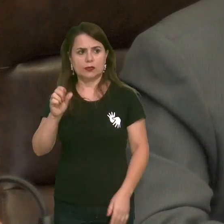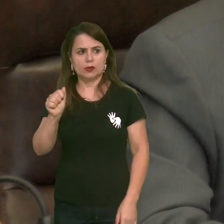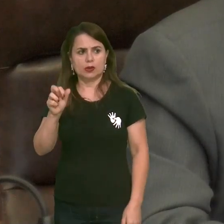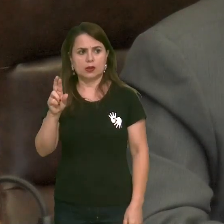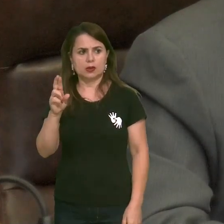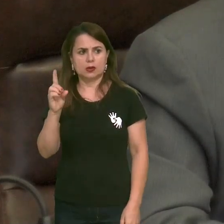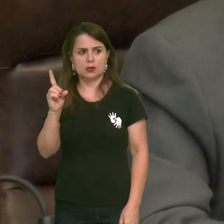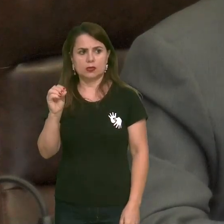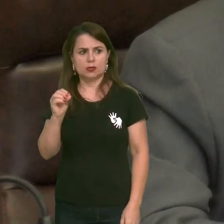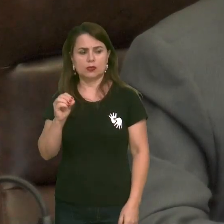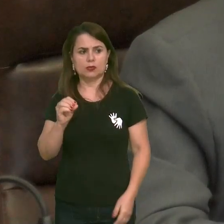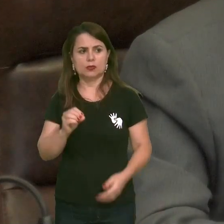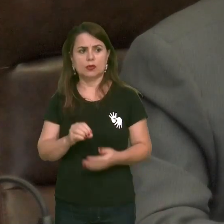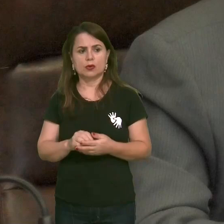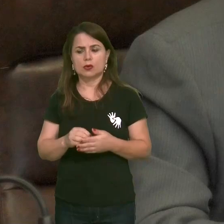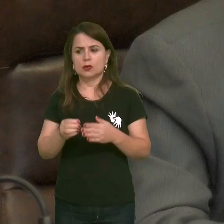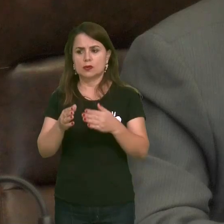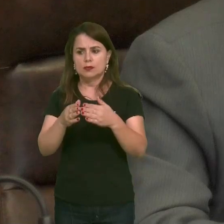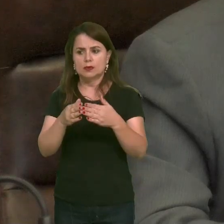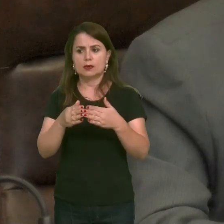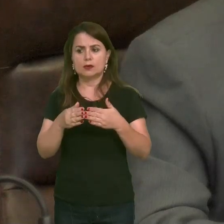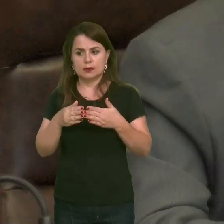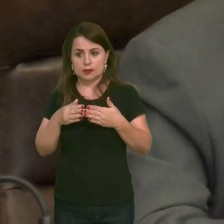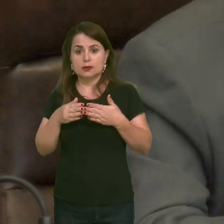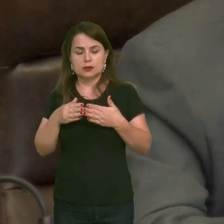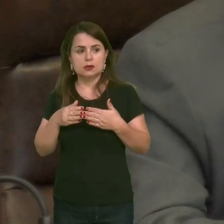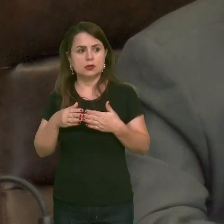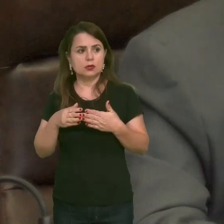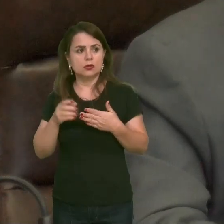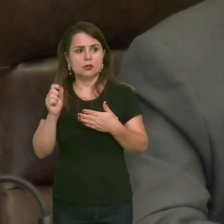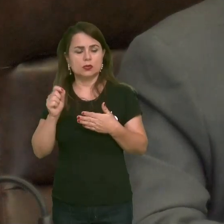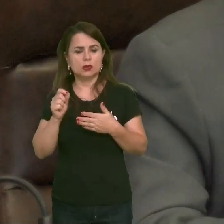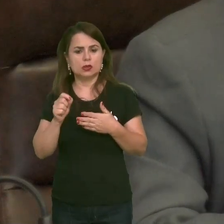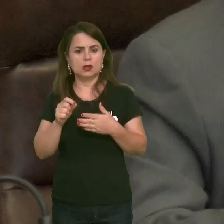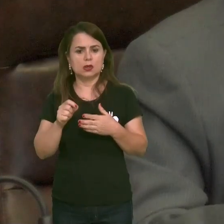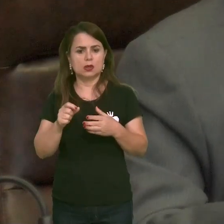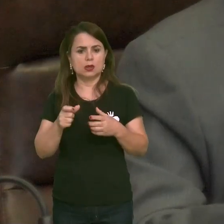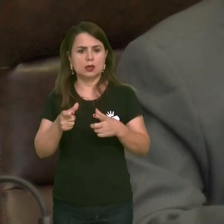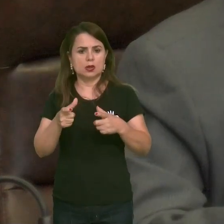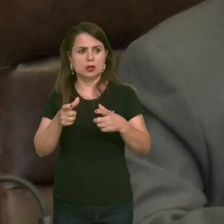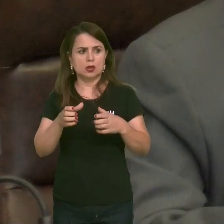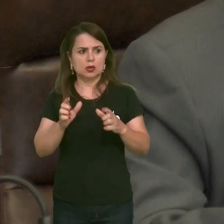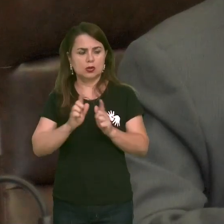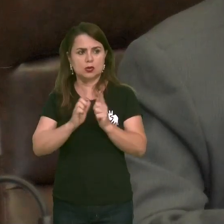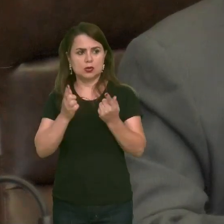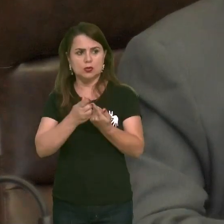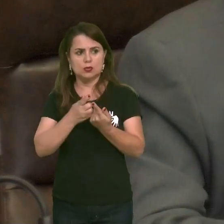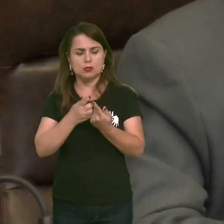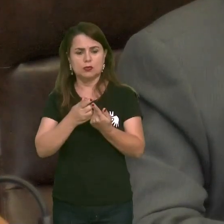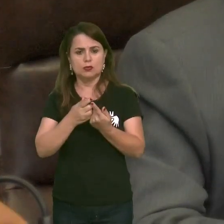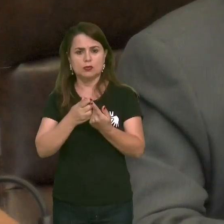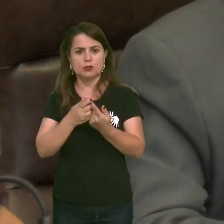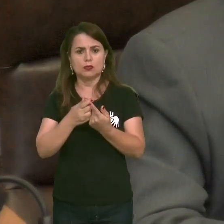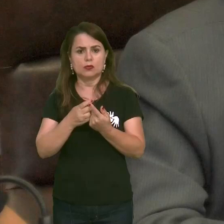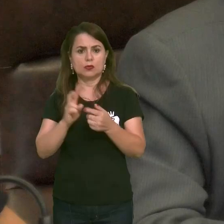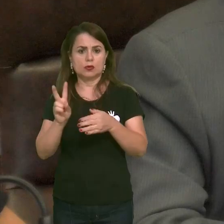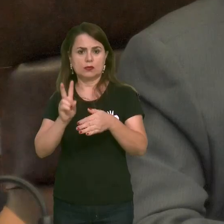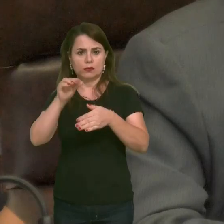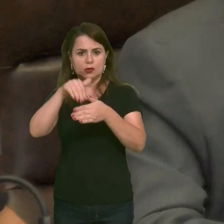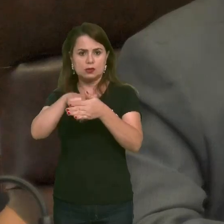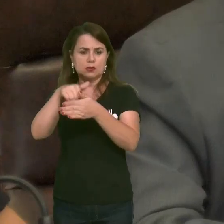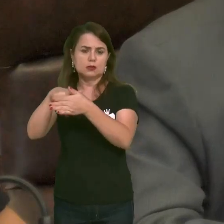solicita que seja colocado em bloco a votação das emendas